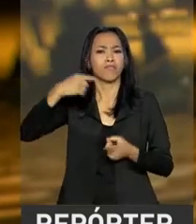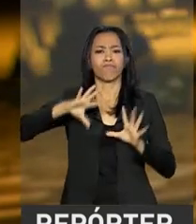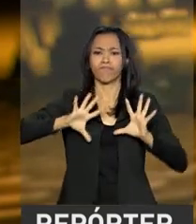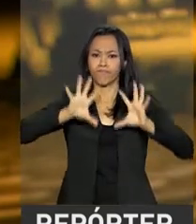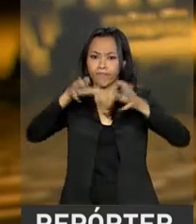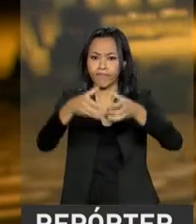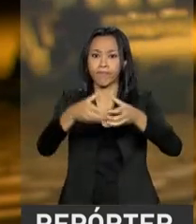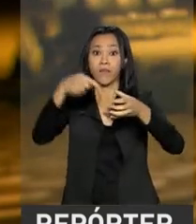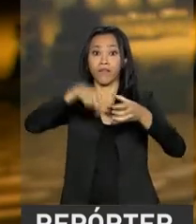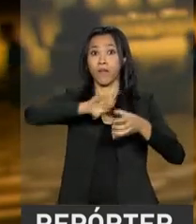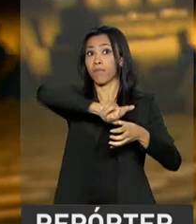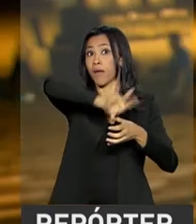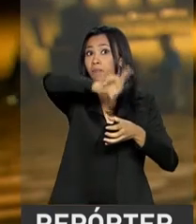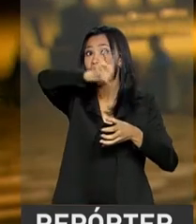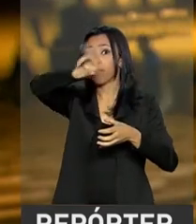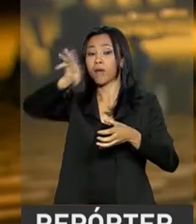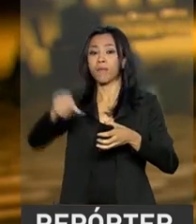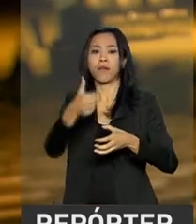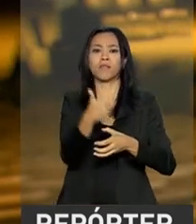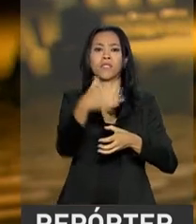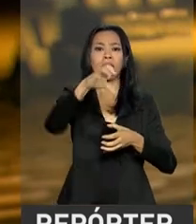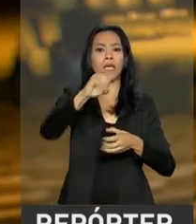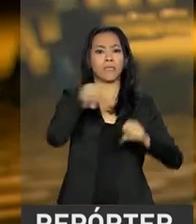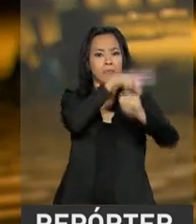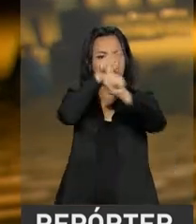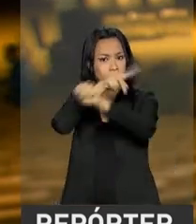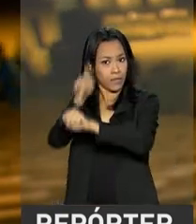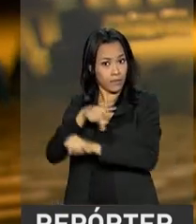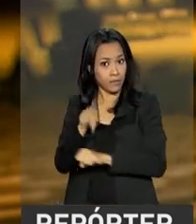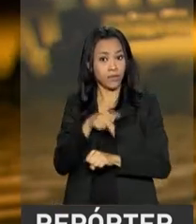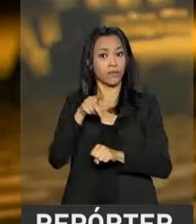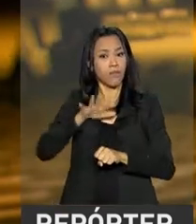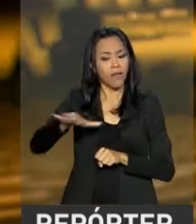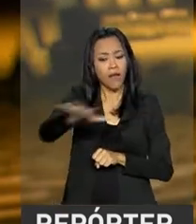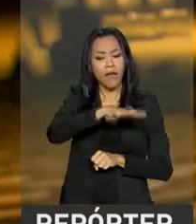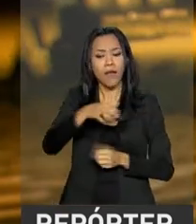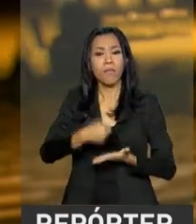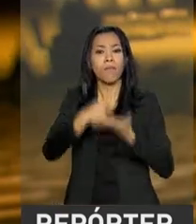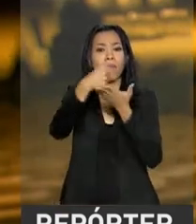irá reunir instituições de 10 países para cooperação no campo da advocacia pública.